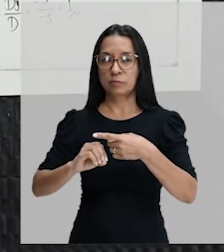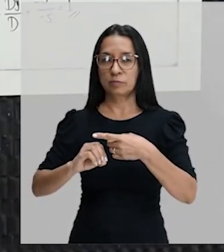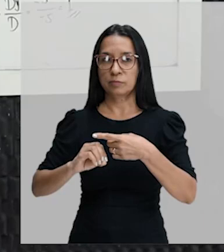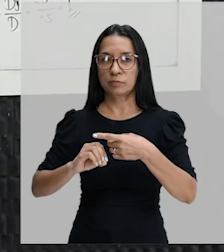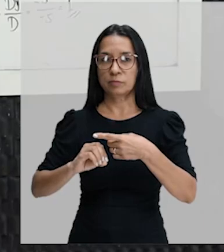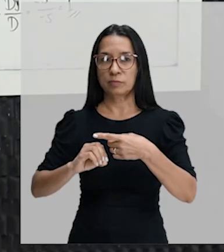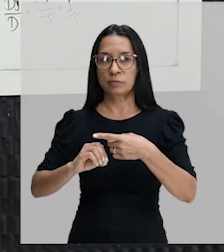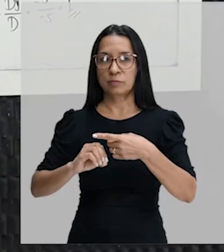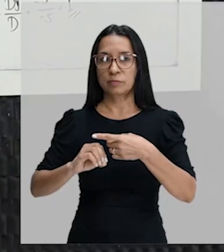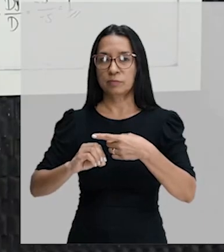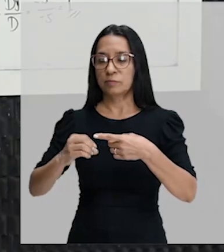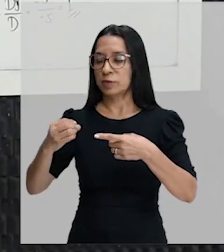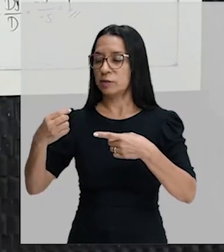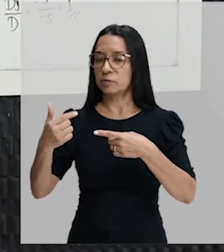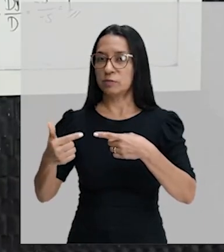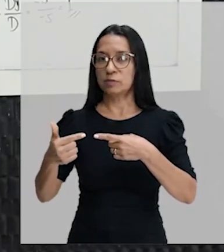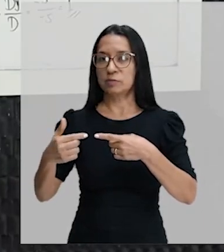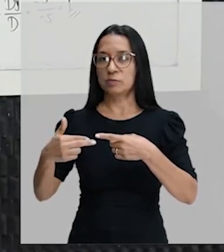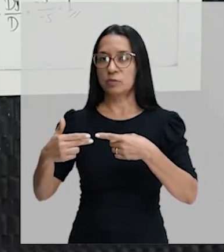Então, você vai ter que isso aqui vale